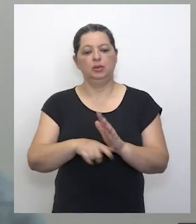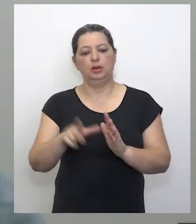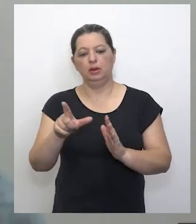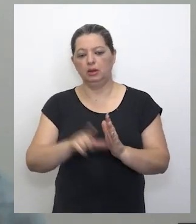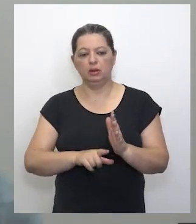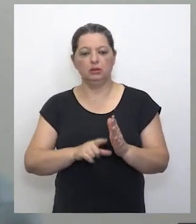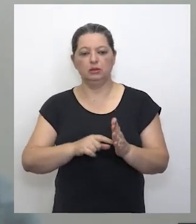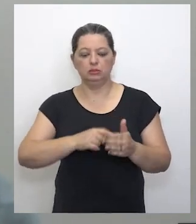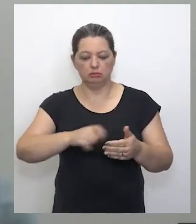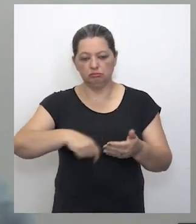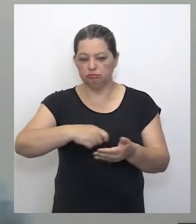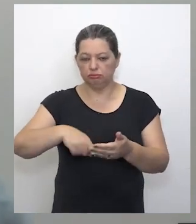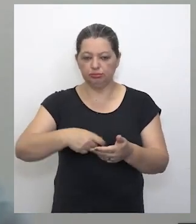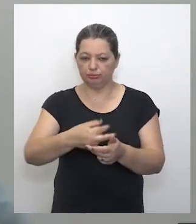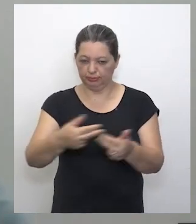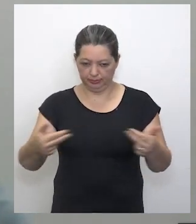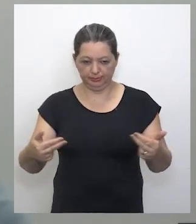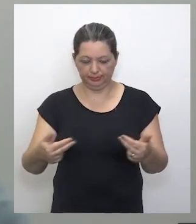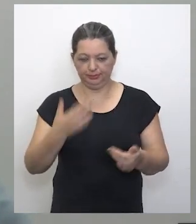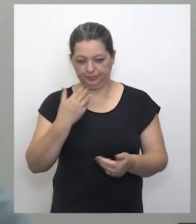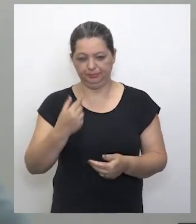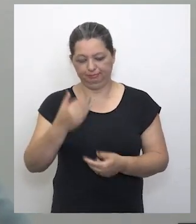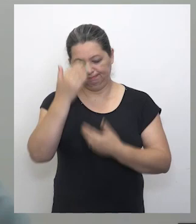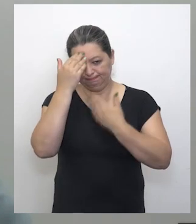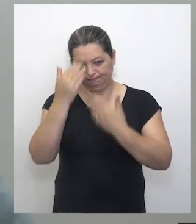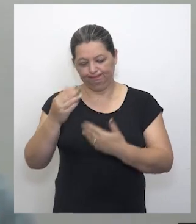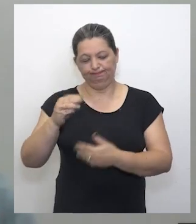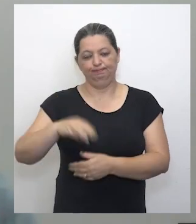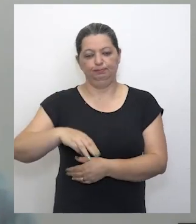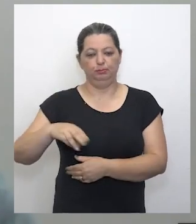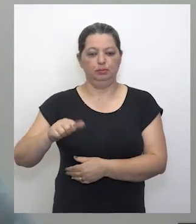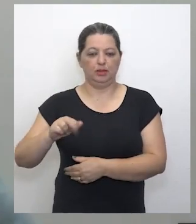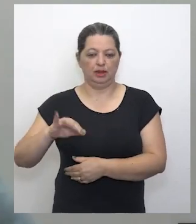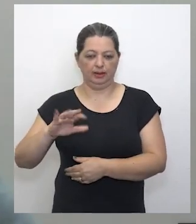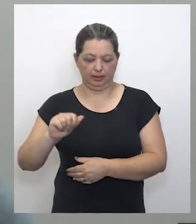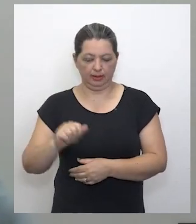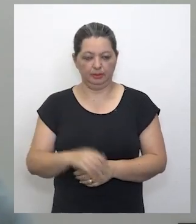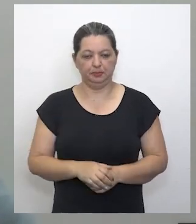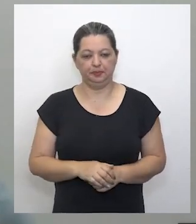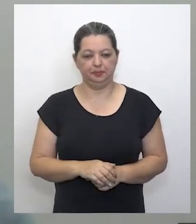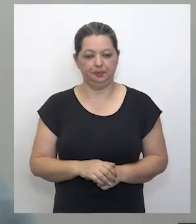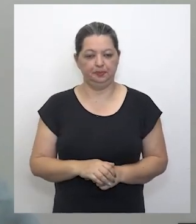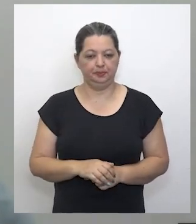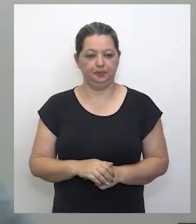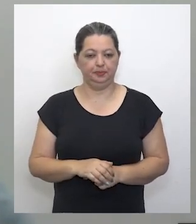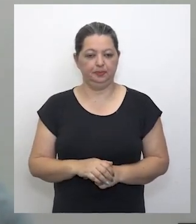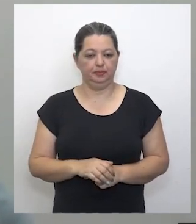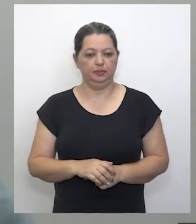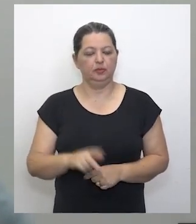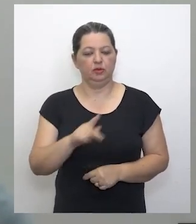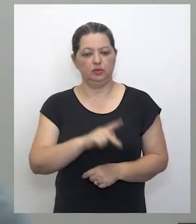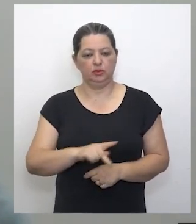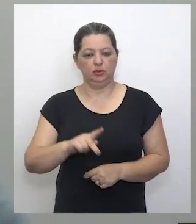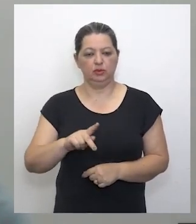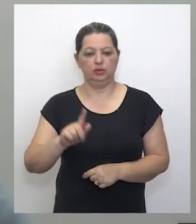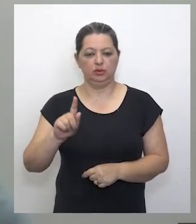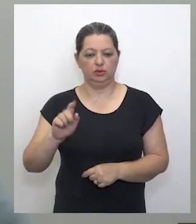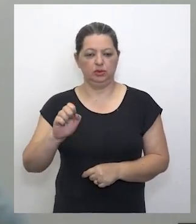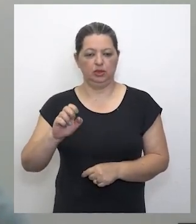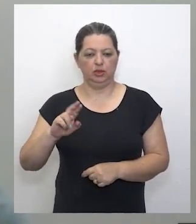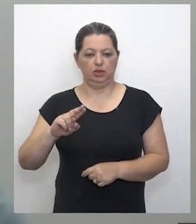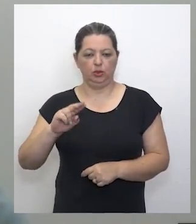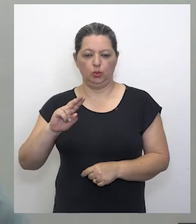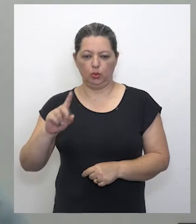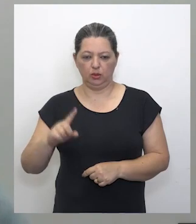receitas, né? A Maria Luísa. Muito obrigada, viu, professora? Temos agora a professora, acho que é Jerusa, né? Ela comenta: a leitura